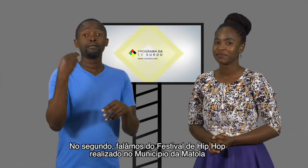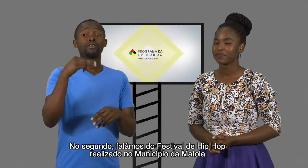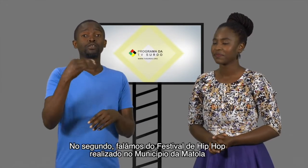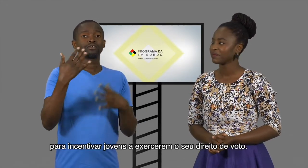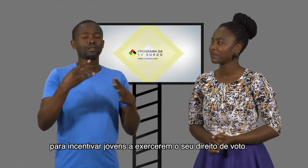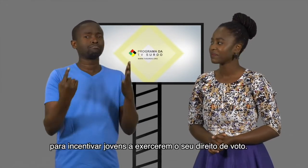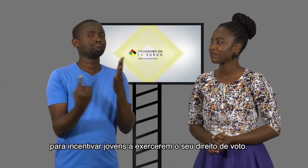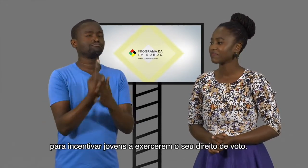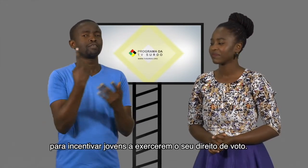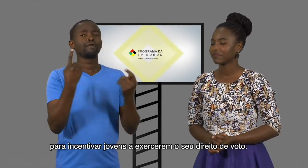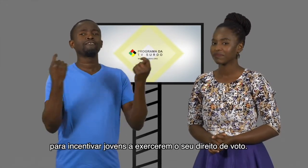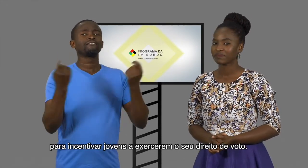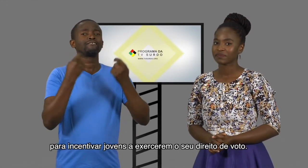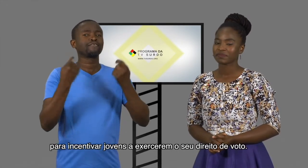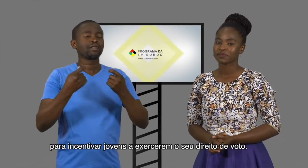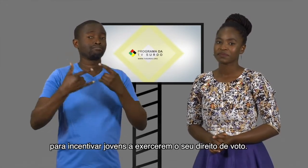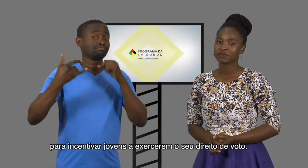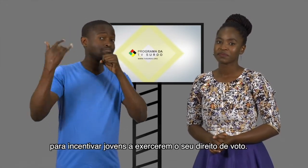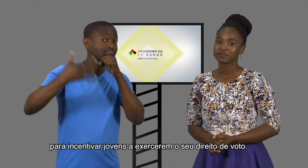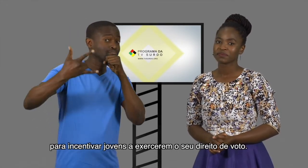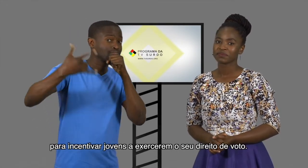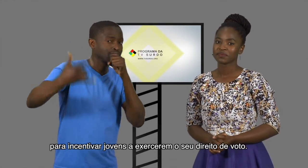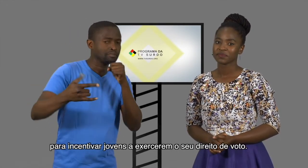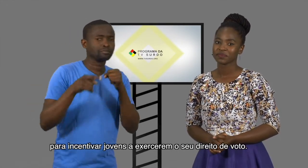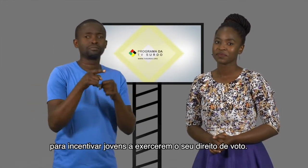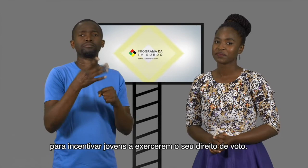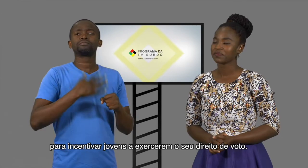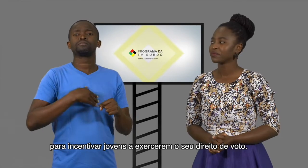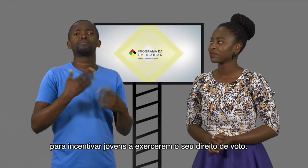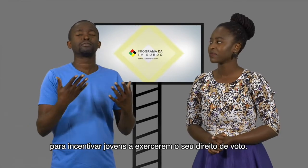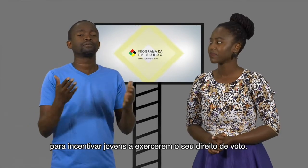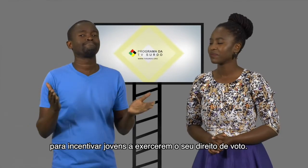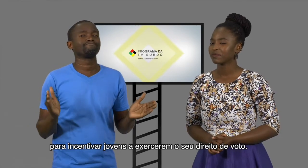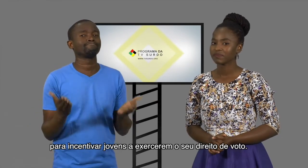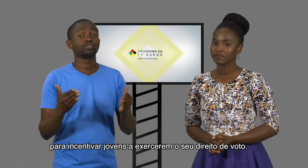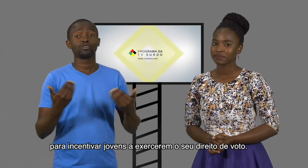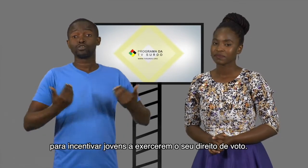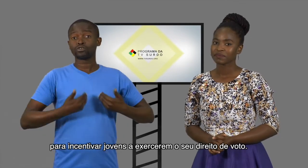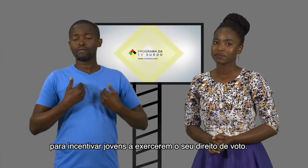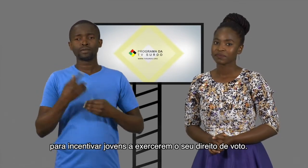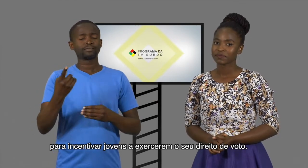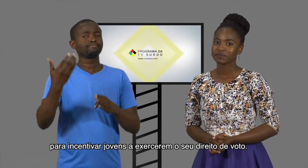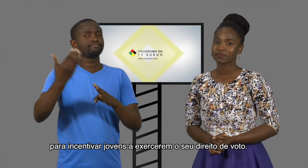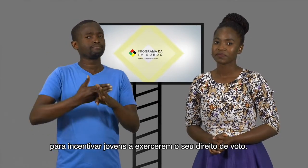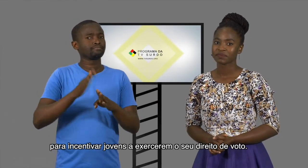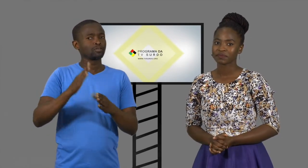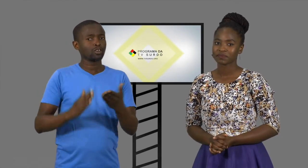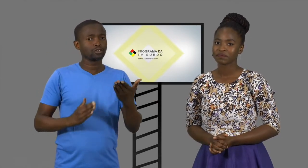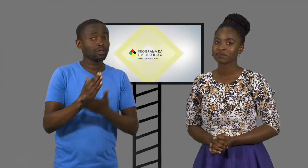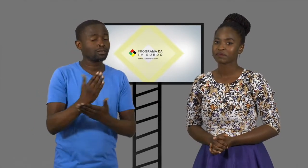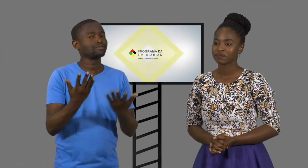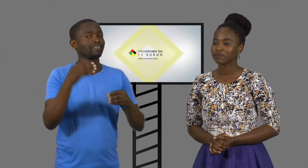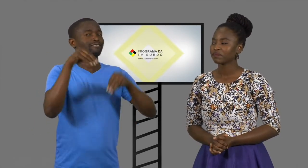-hop, organizado no município da Matola, para incentivar jovens a exercer o seu direito de voto.